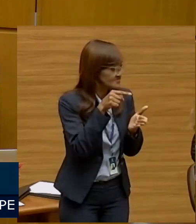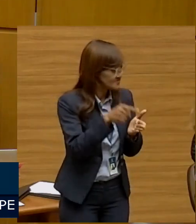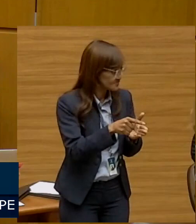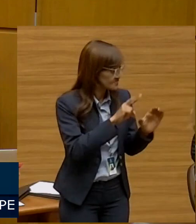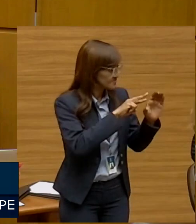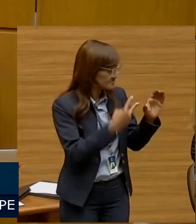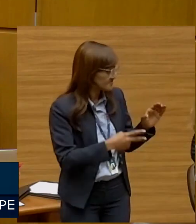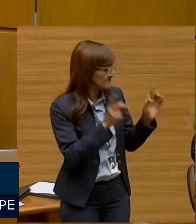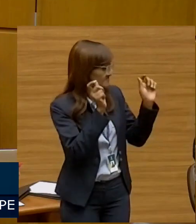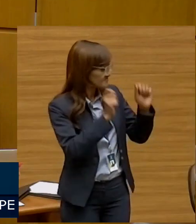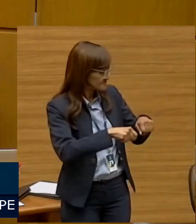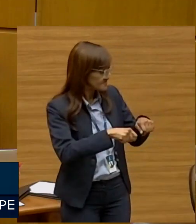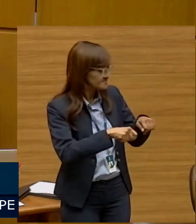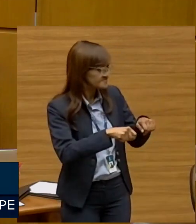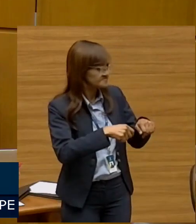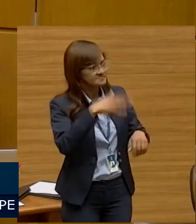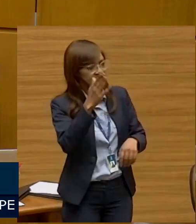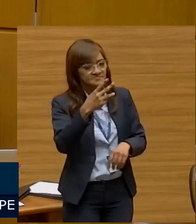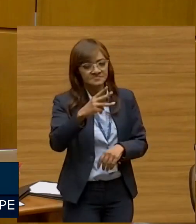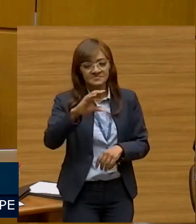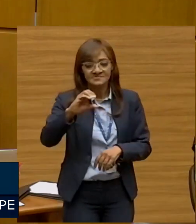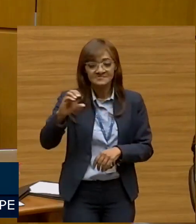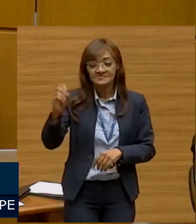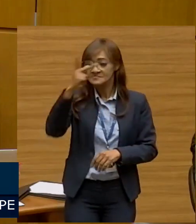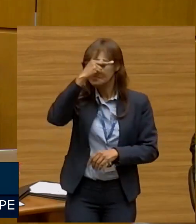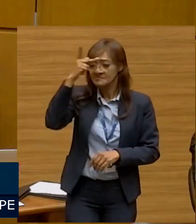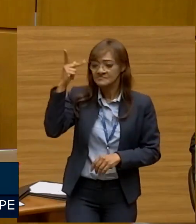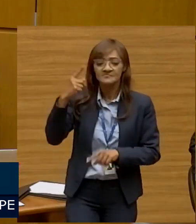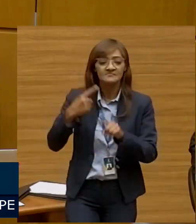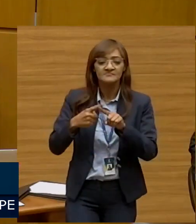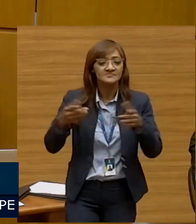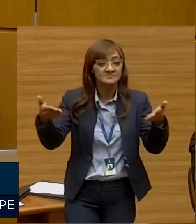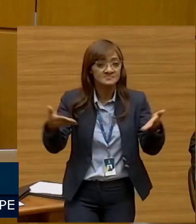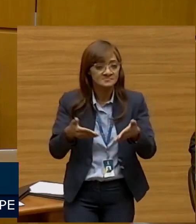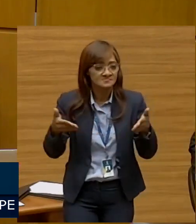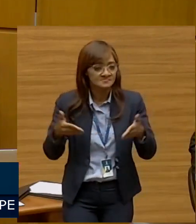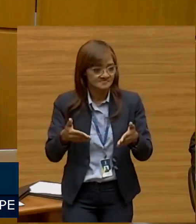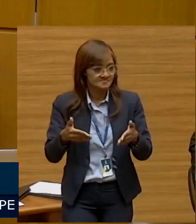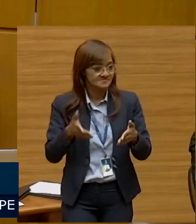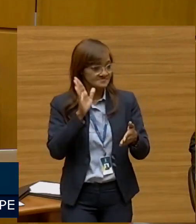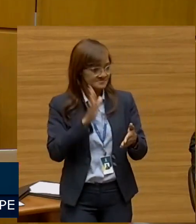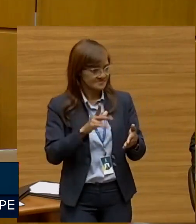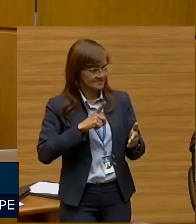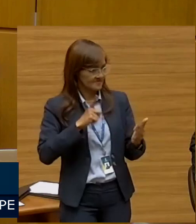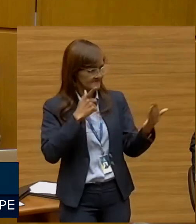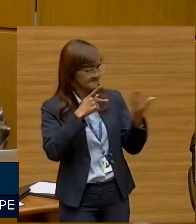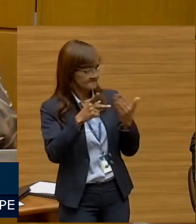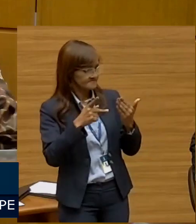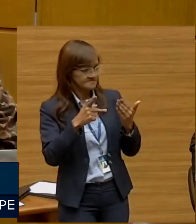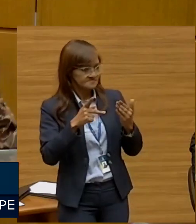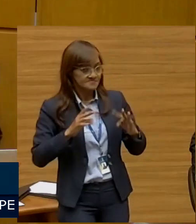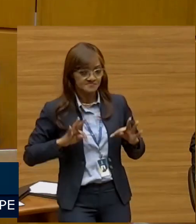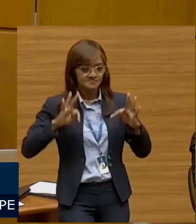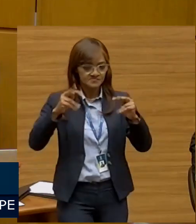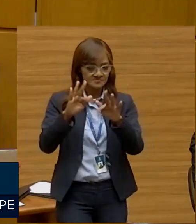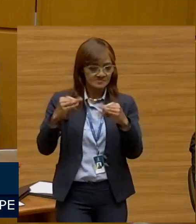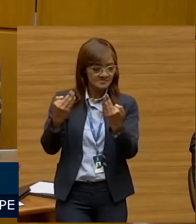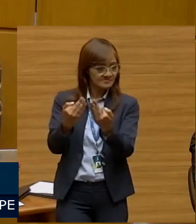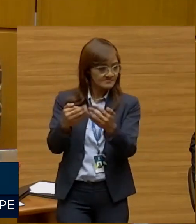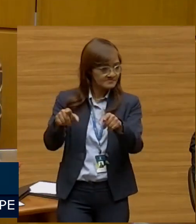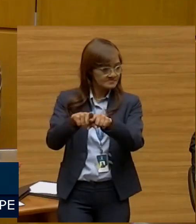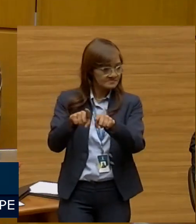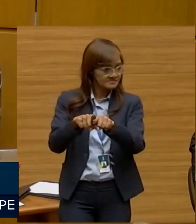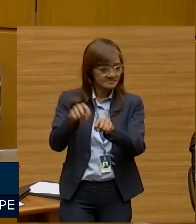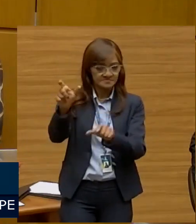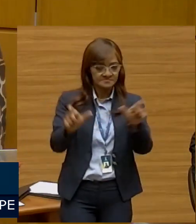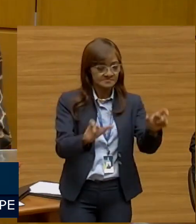gente consegue atender mais de 300 pessoas, porque hoje a gente tem um atendimento psicossocial que engloba a família